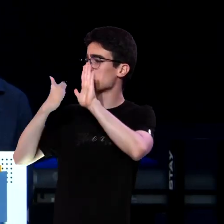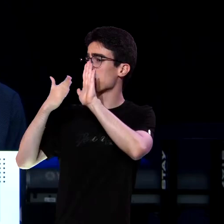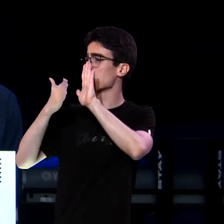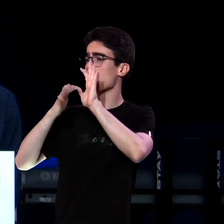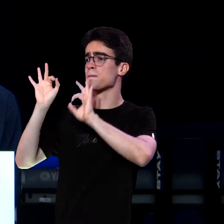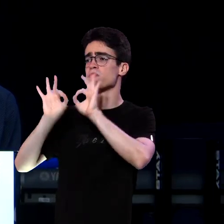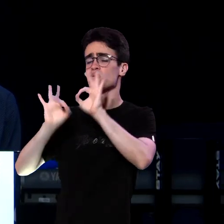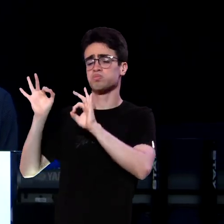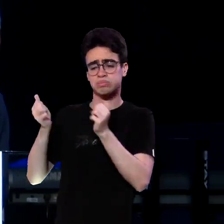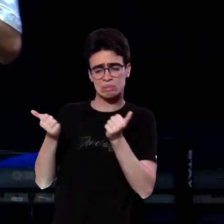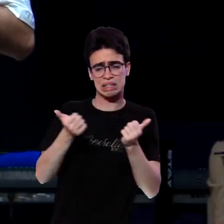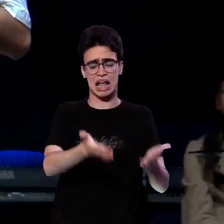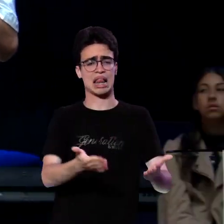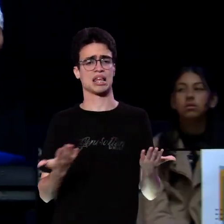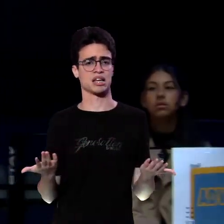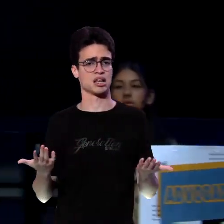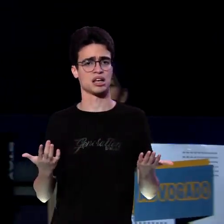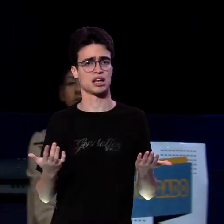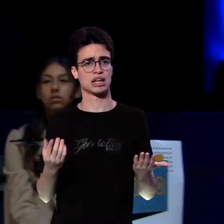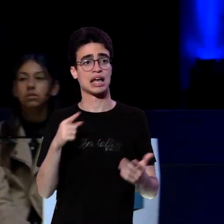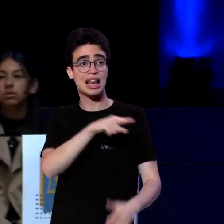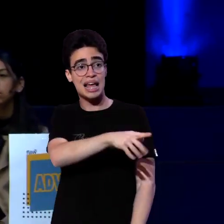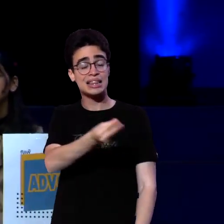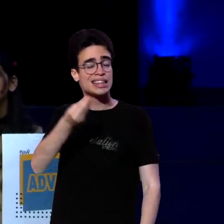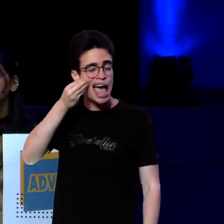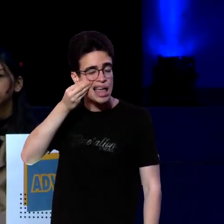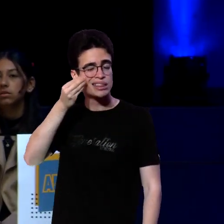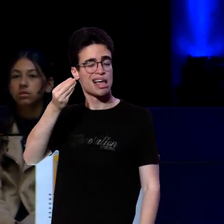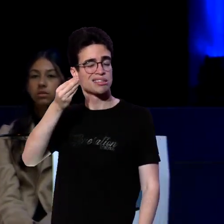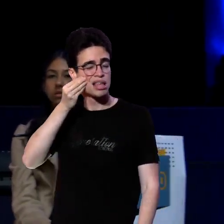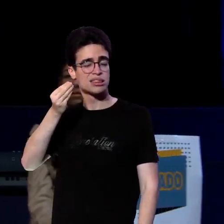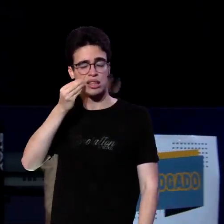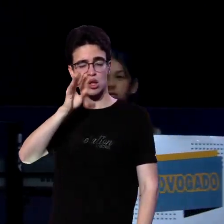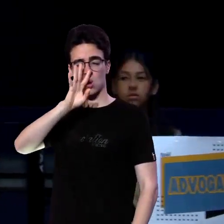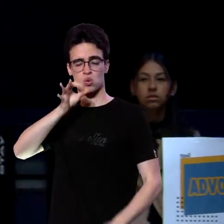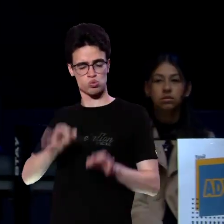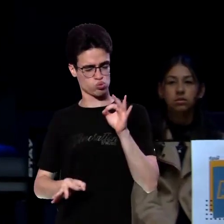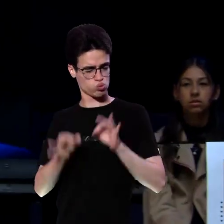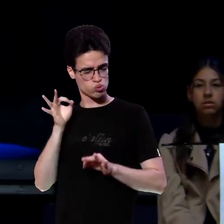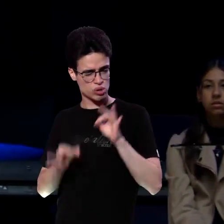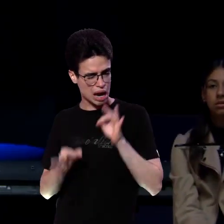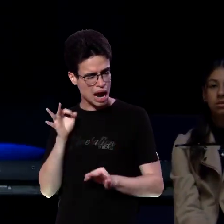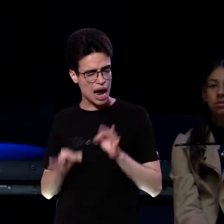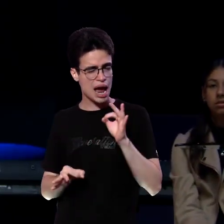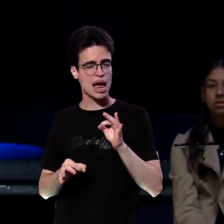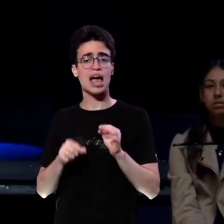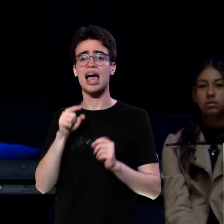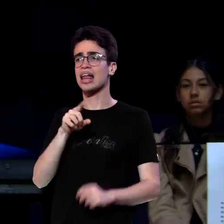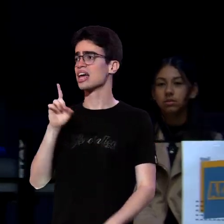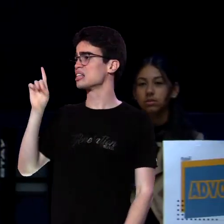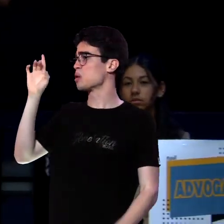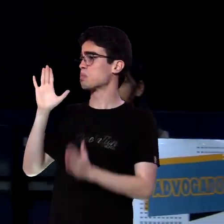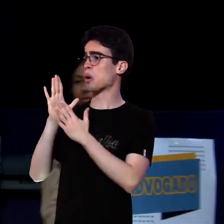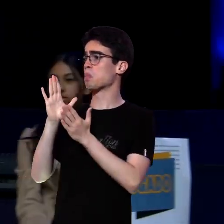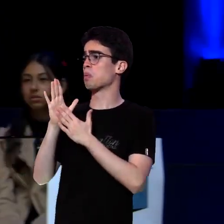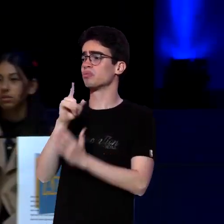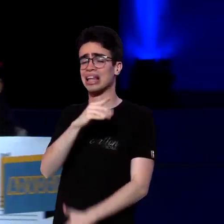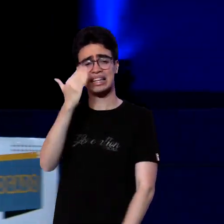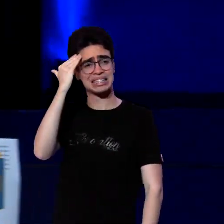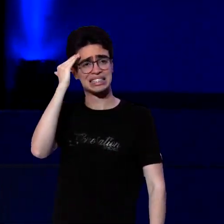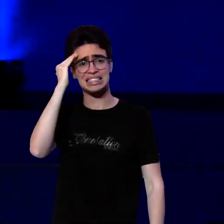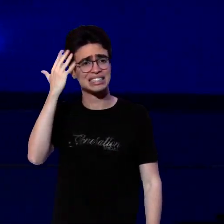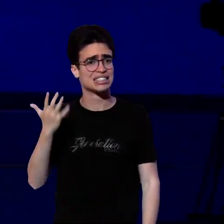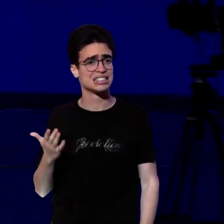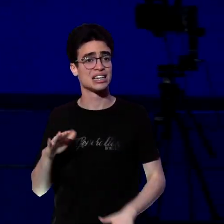dele. Enquanto ele tenta julgar as coisas com a cabeça dele, ele não entende os propósitos de Deus. Talvez você esteja aqui hoje e não